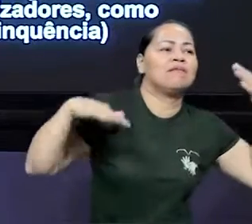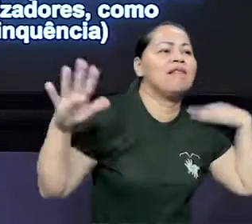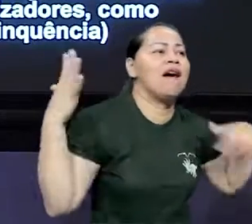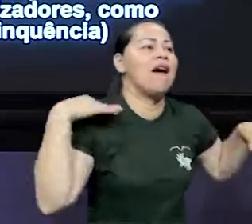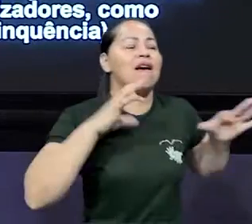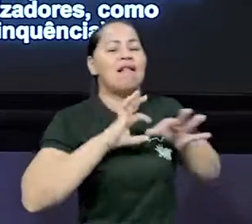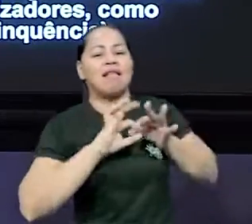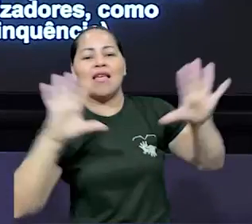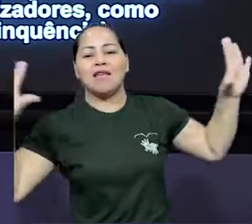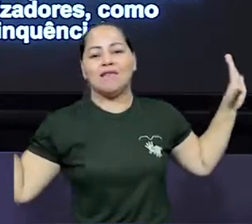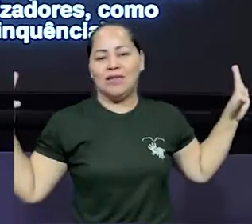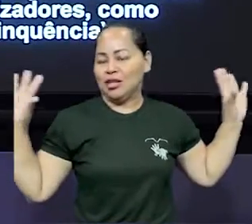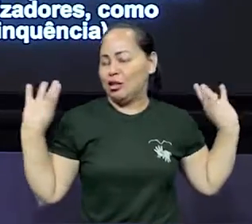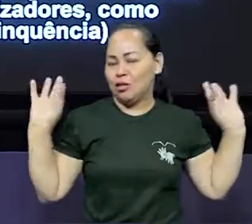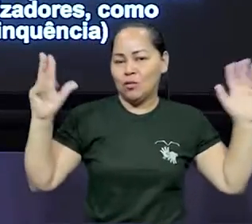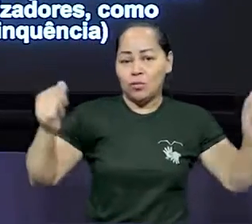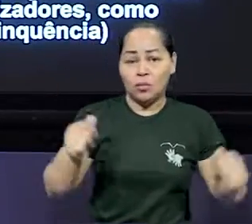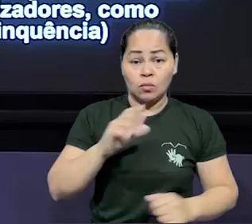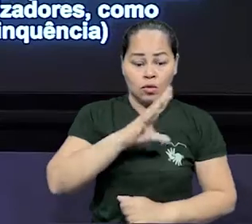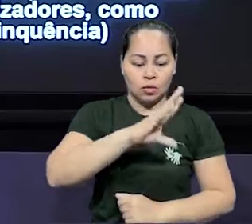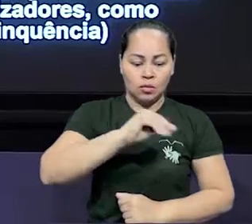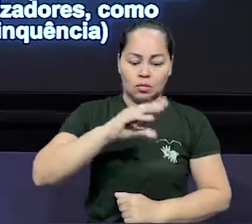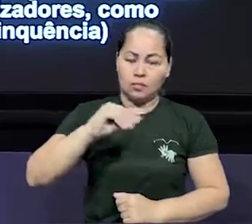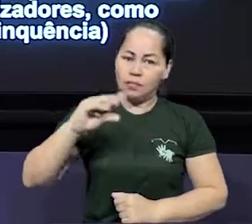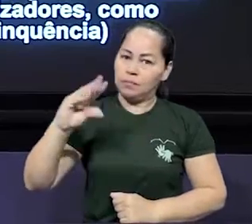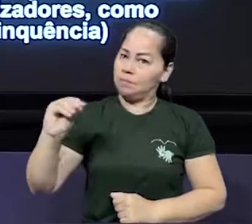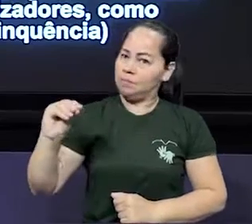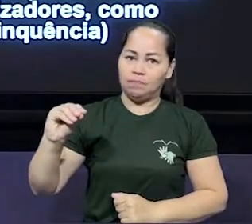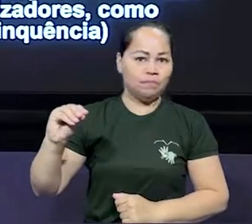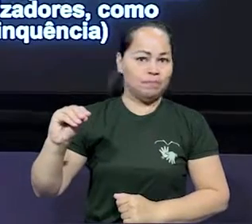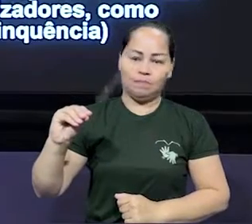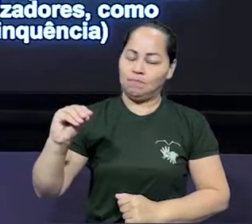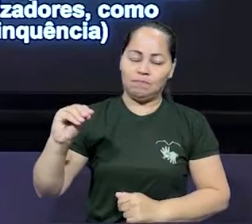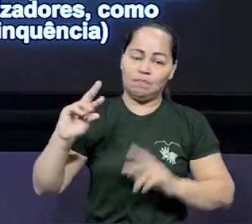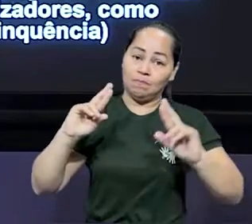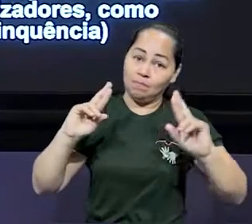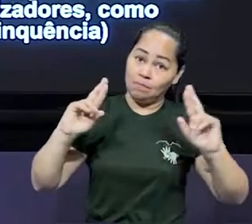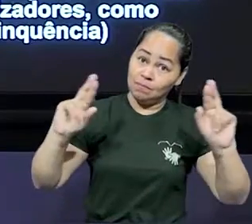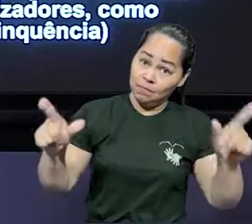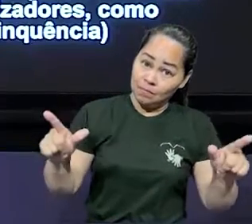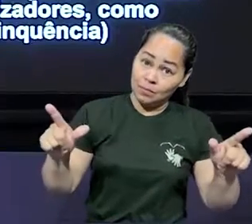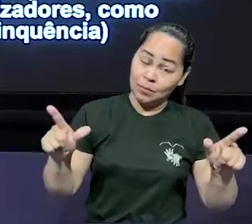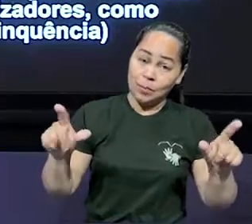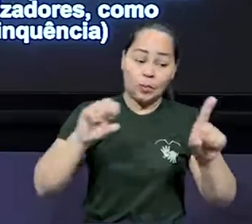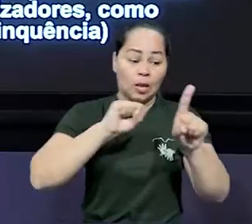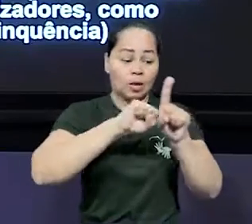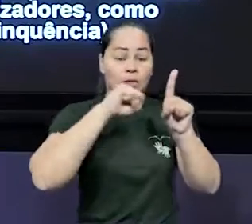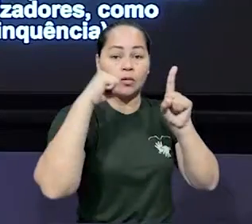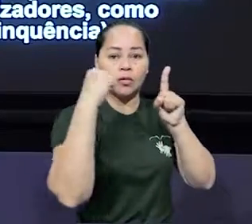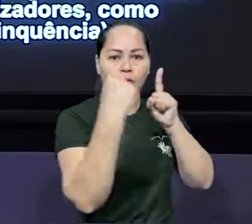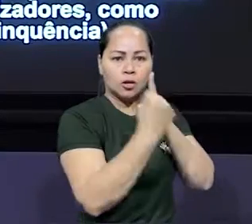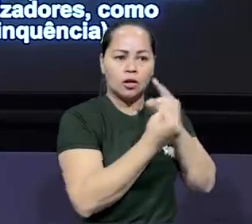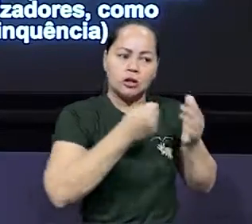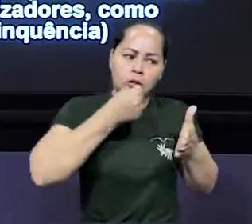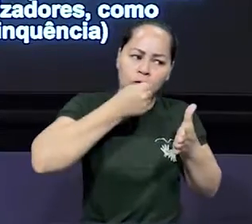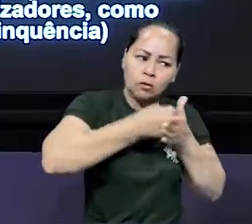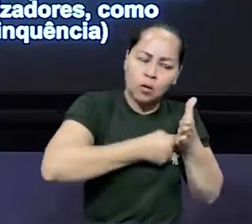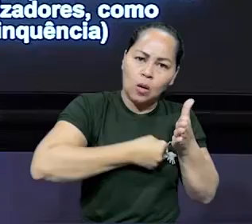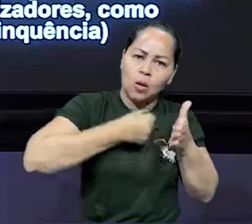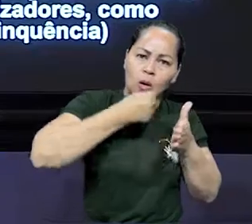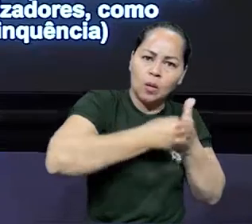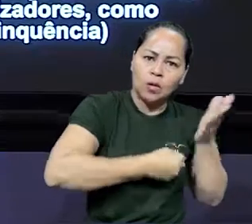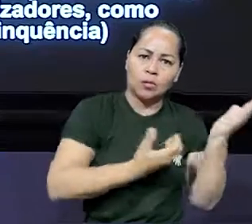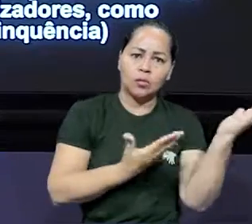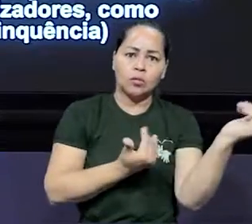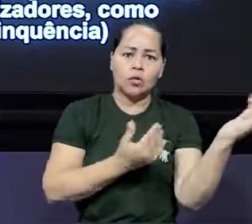E a experiência mesma dos adolescentes não corresponde a essa fantasia. A sociedade cobra do jovem que